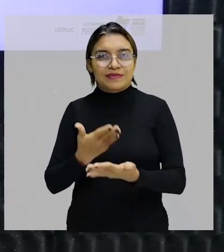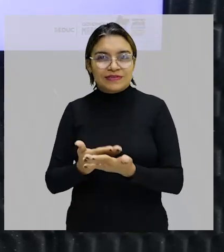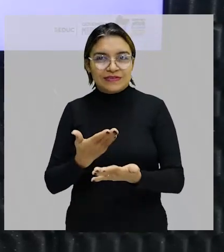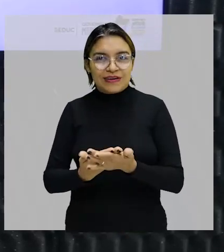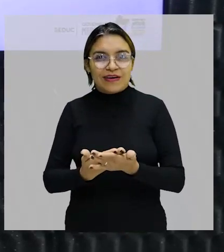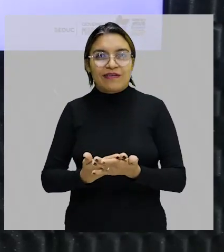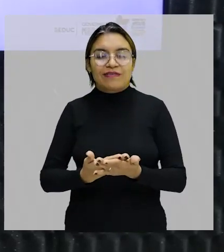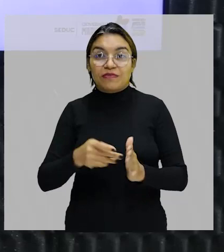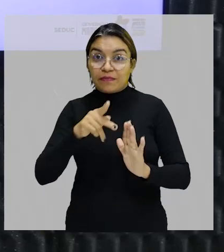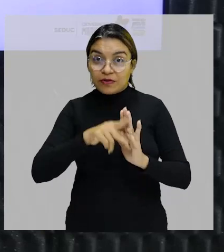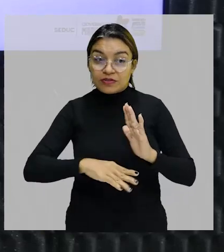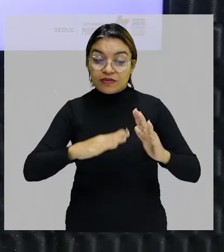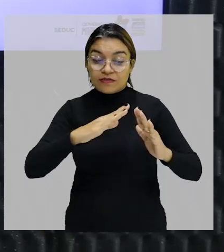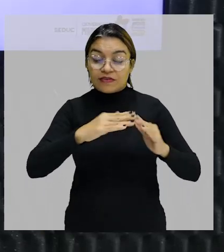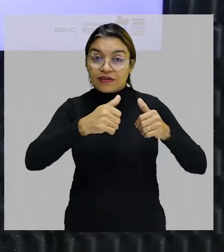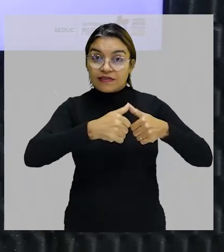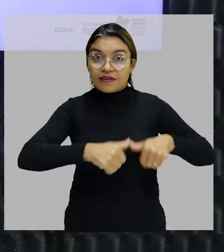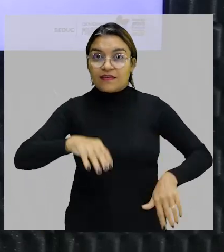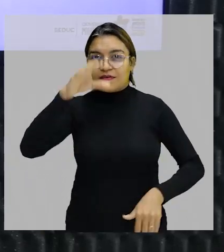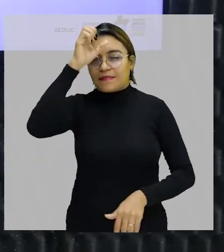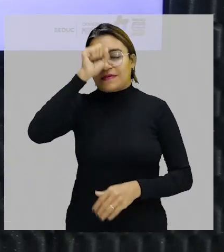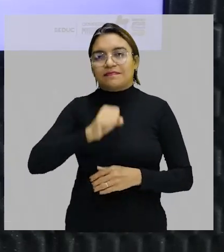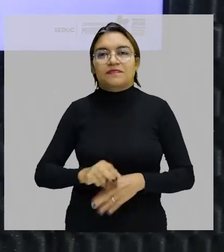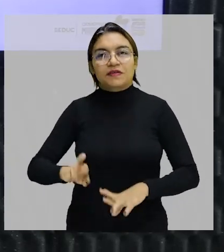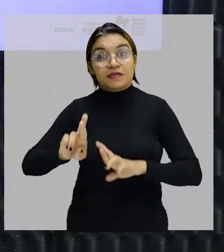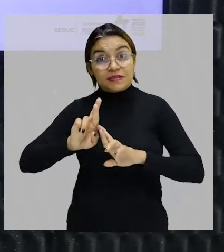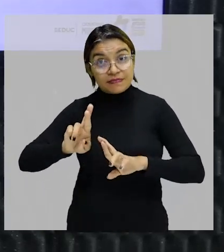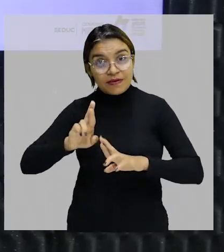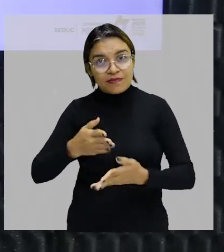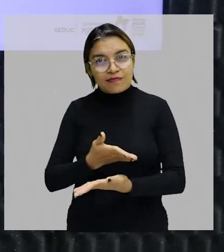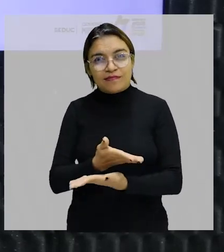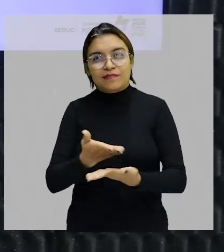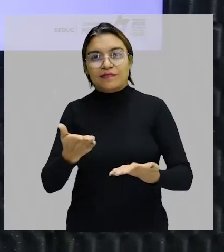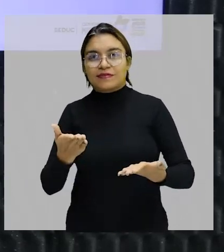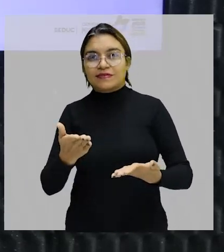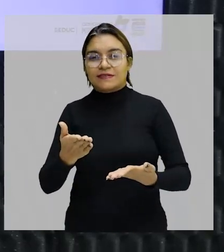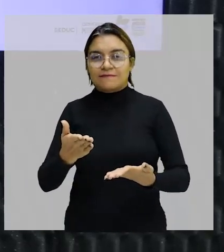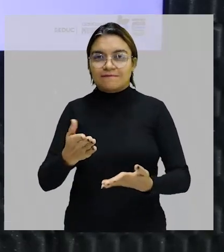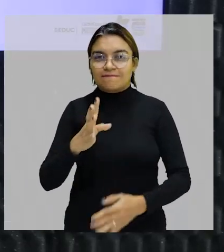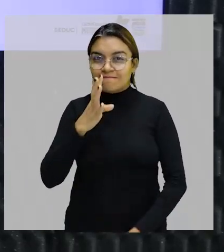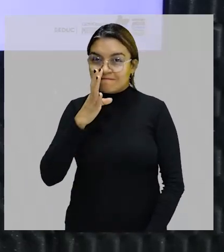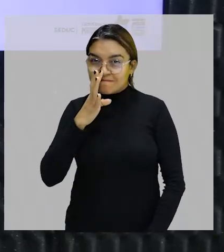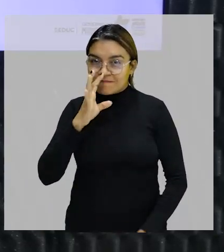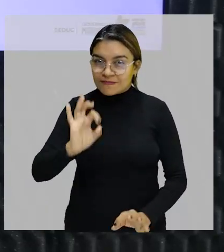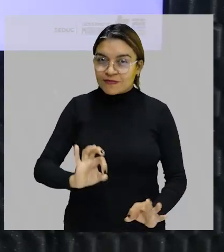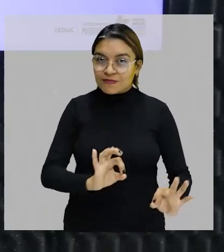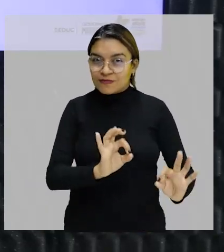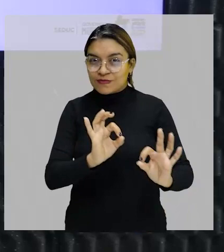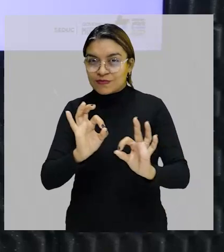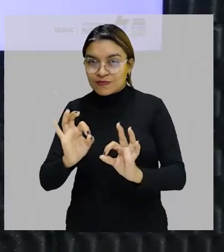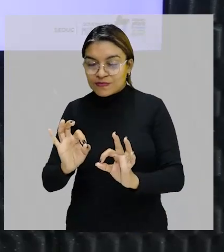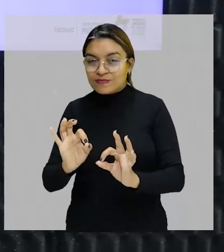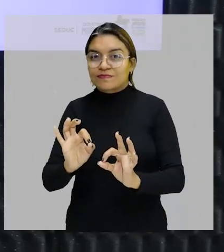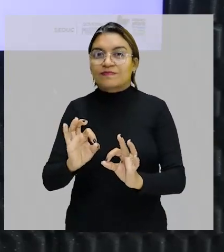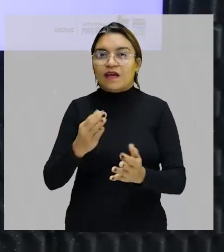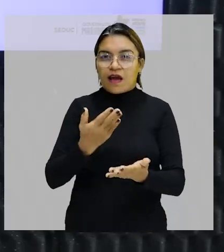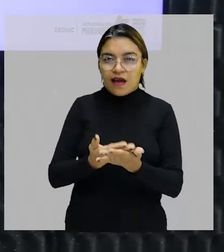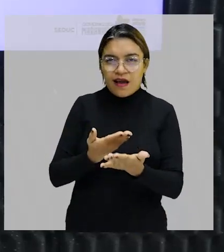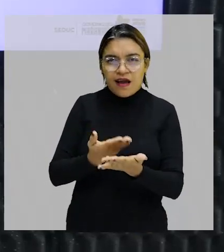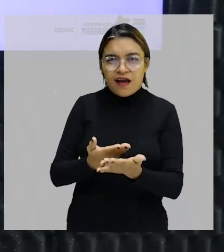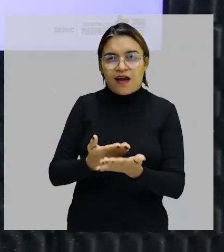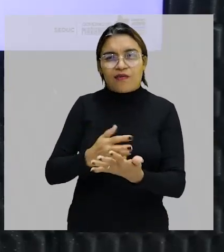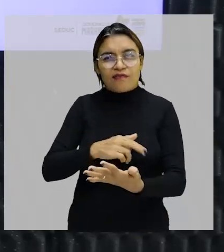Bom, turminha, espero que vocês estejam aproveitando as nossas aulas, acompanhando, certo, as aulas, os vídeos de Química, mas também dos outros